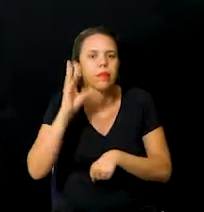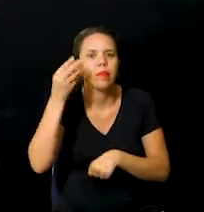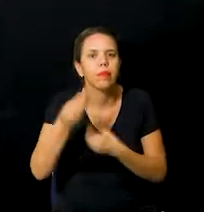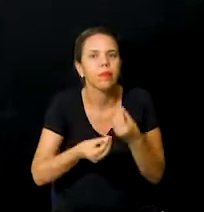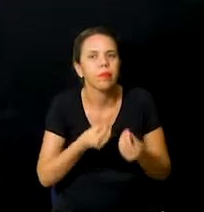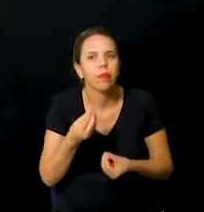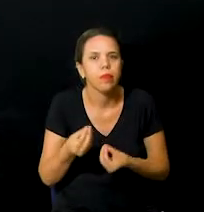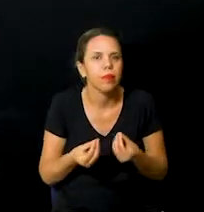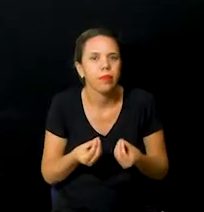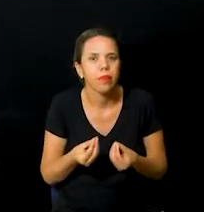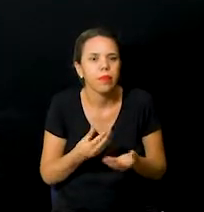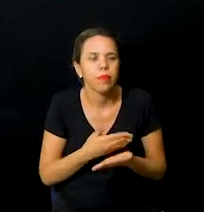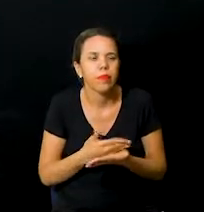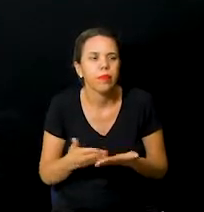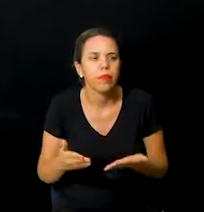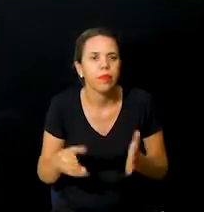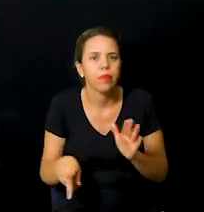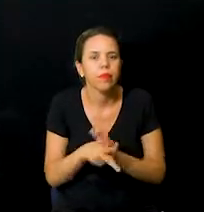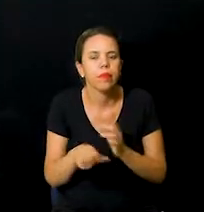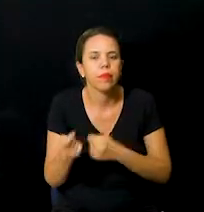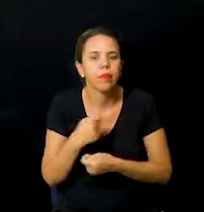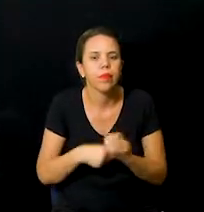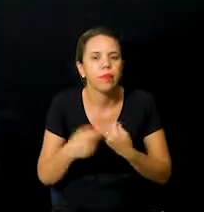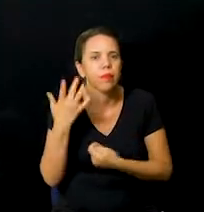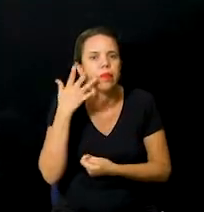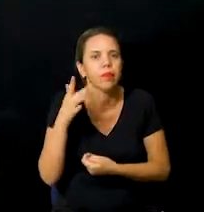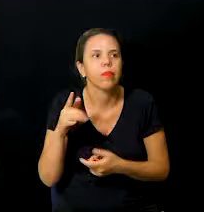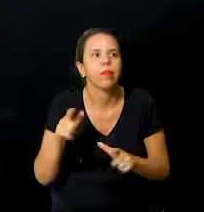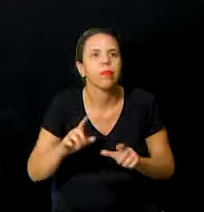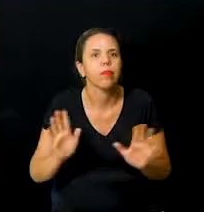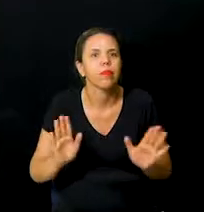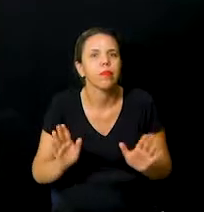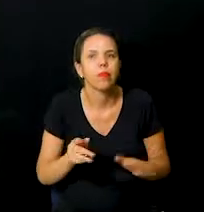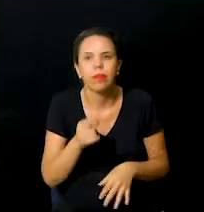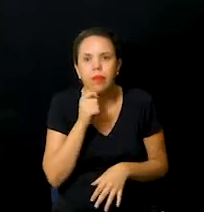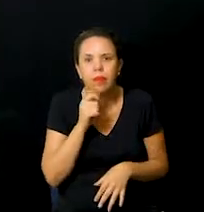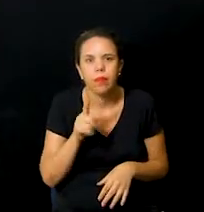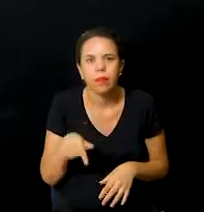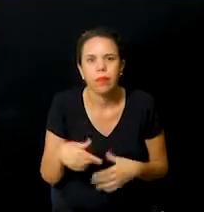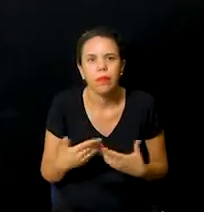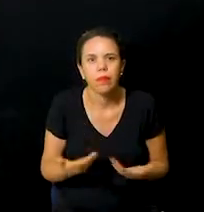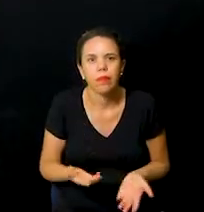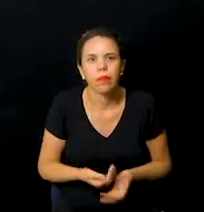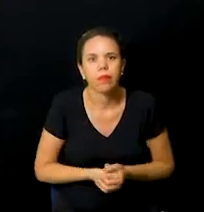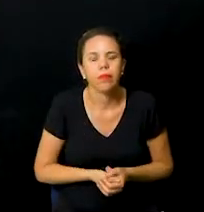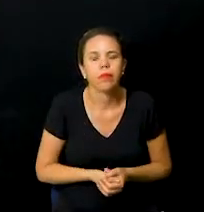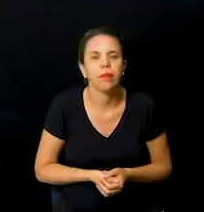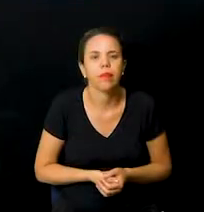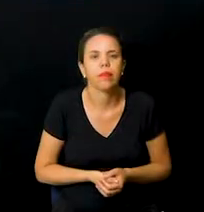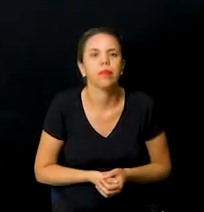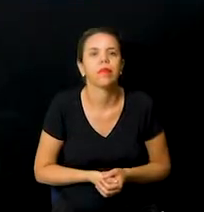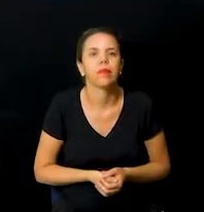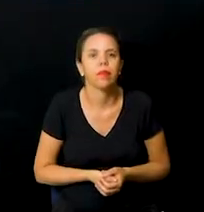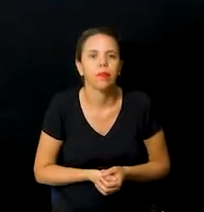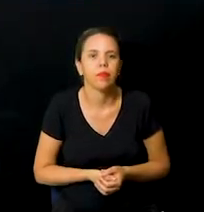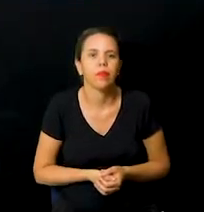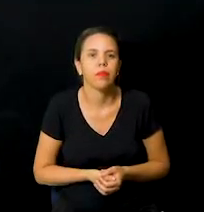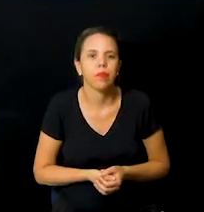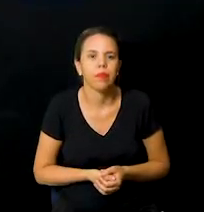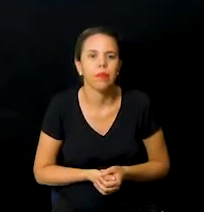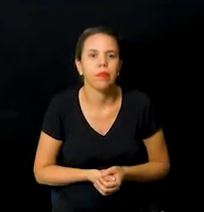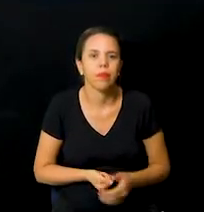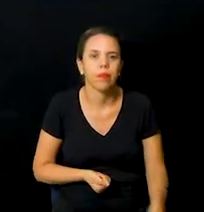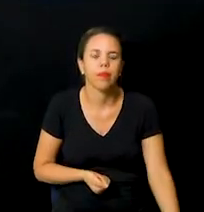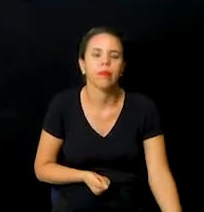qualificar, eu preciso entender o que é isso, eu comecei a ter meu próprio negócio, mas não sei para onde ir. É por aí? É por